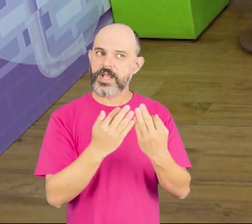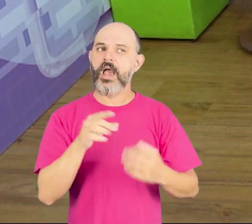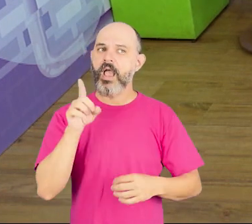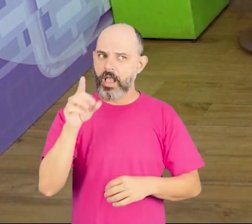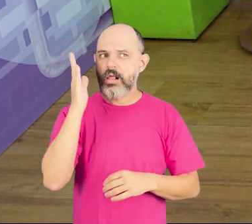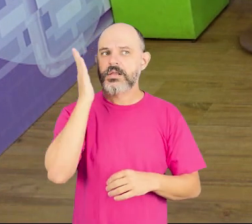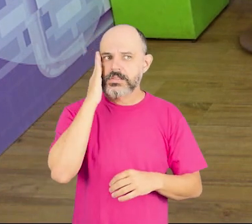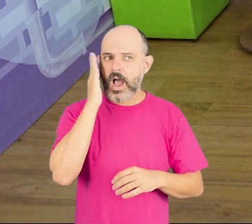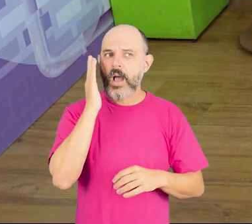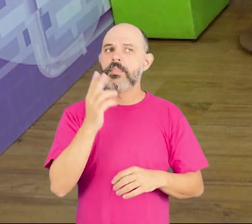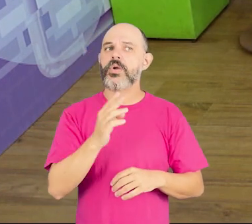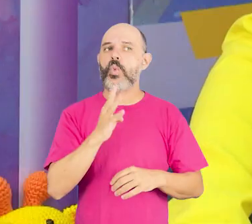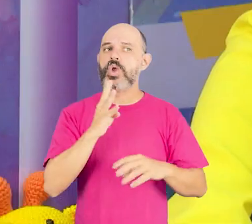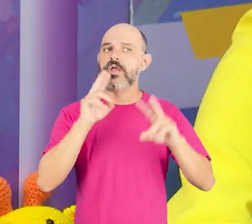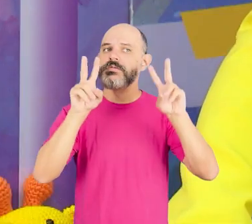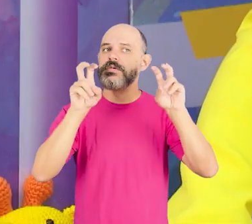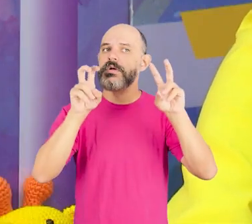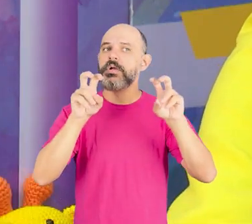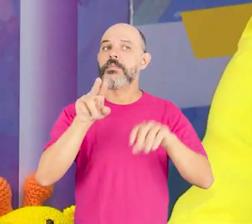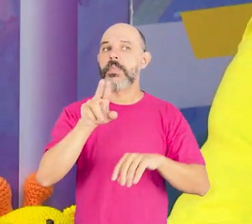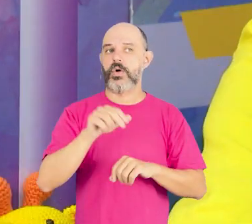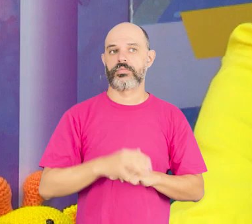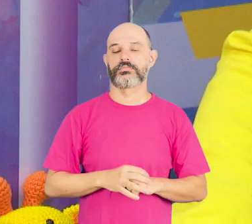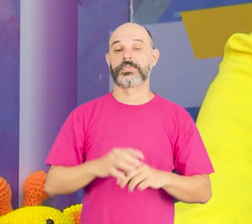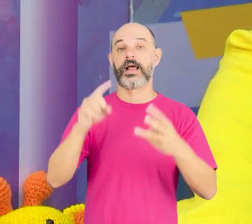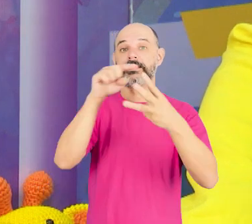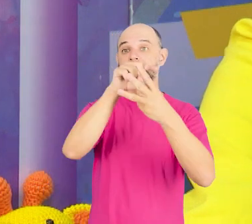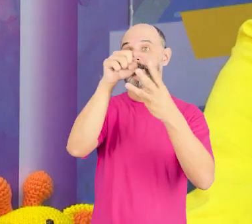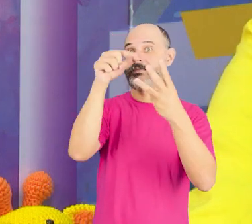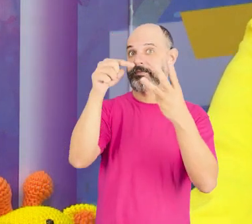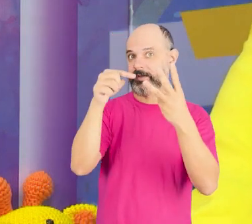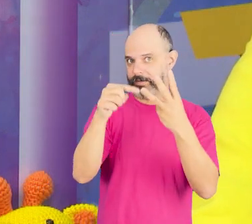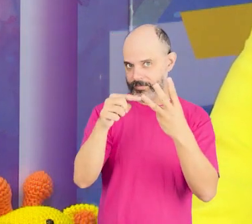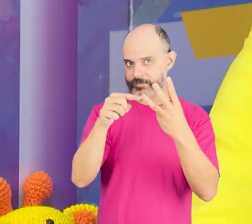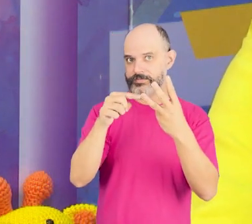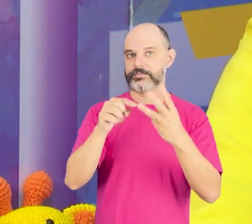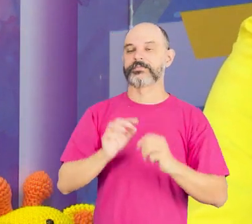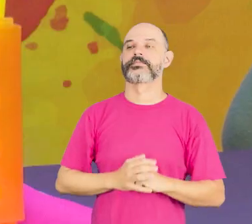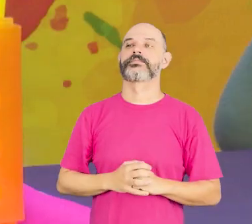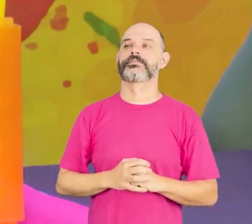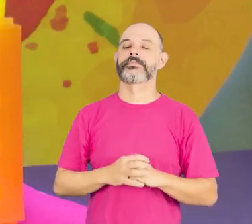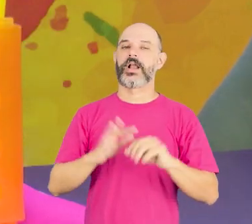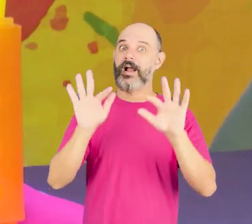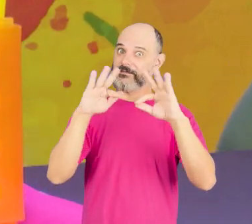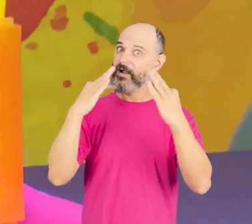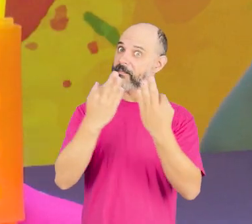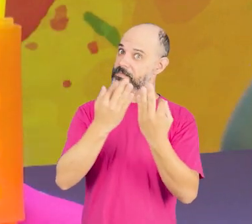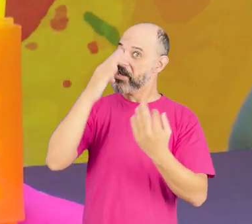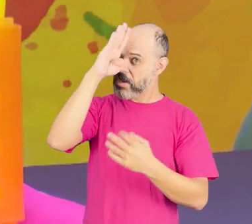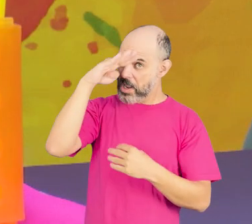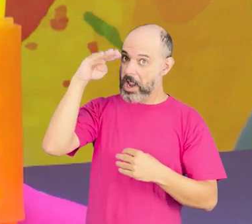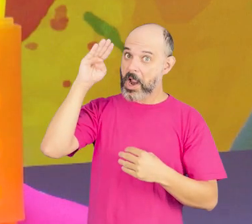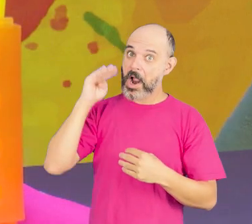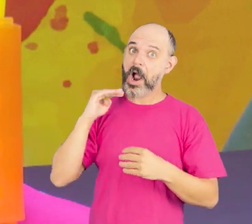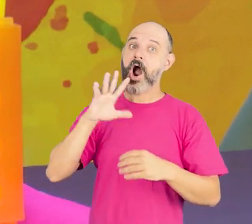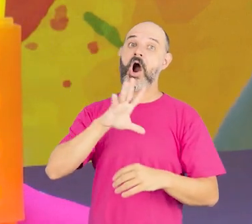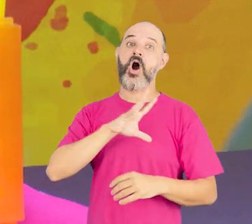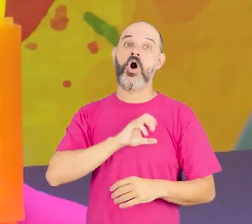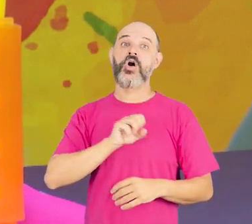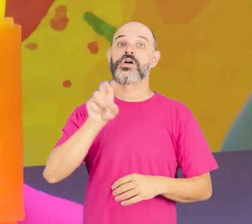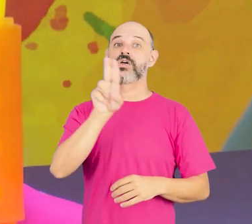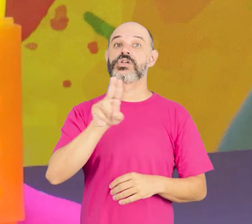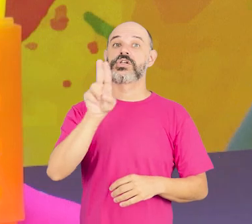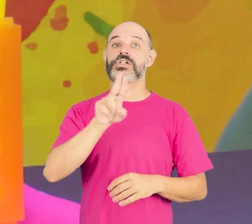mó entendida de irmãos. Tenho 3, Hans, Hagen e Ebbe. Na família da doutora Helga,